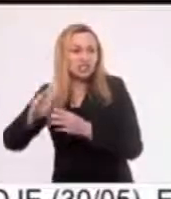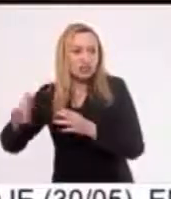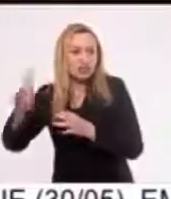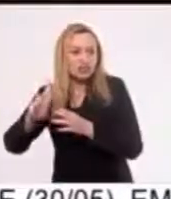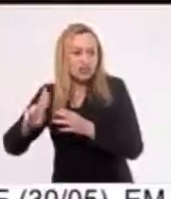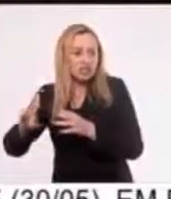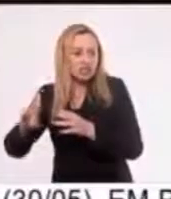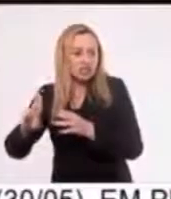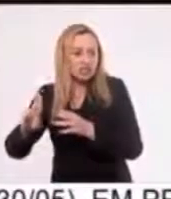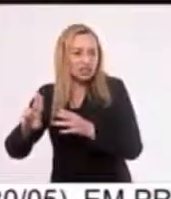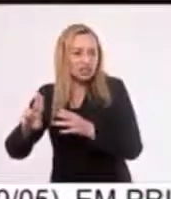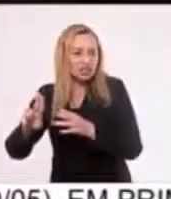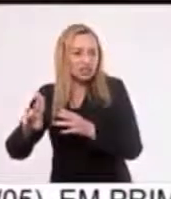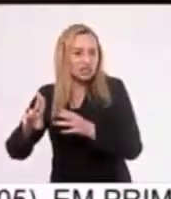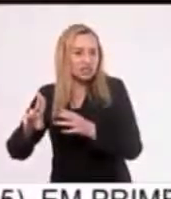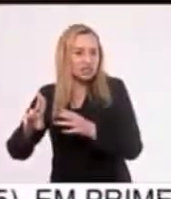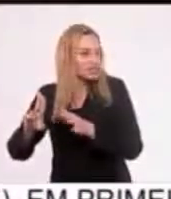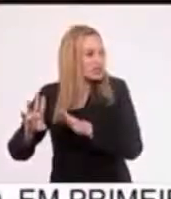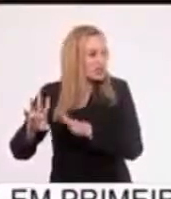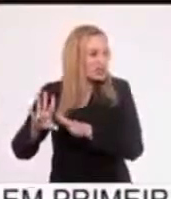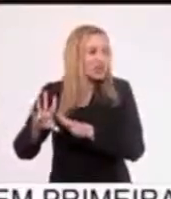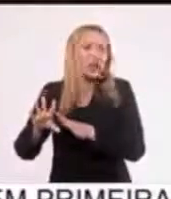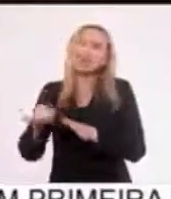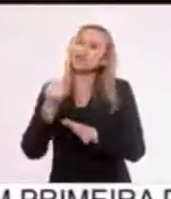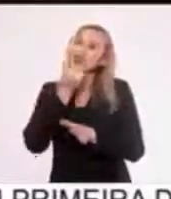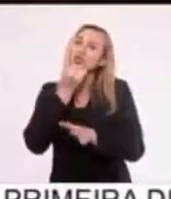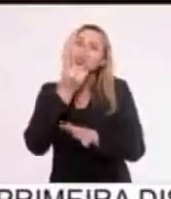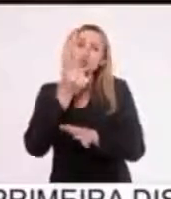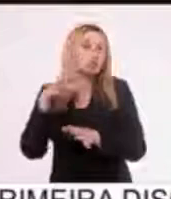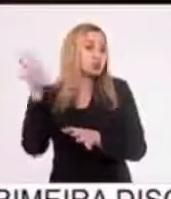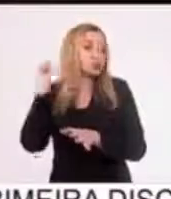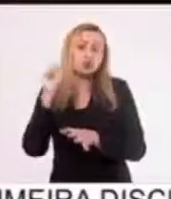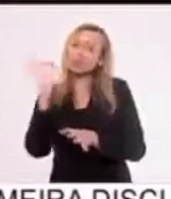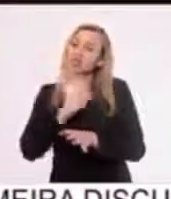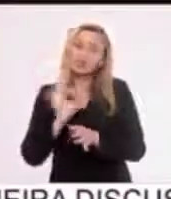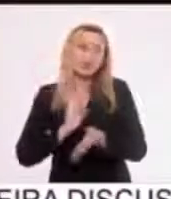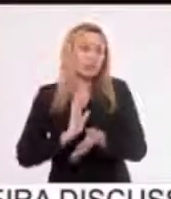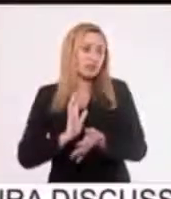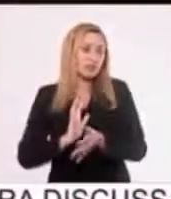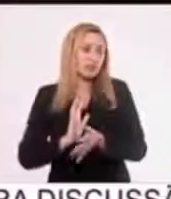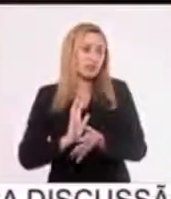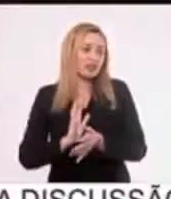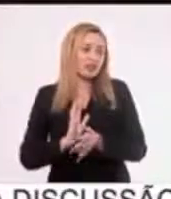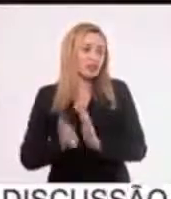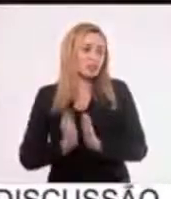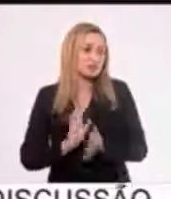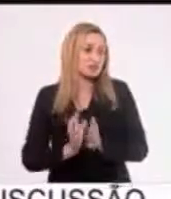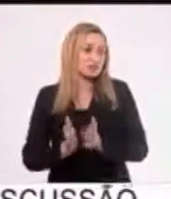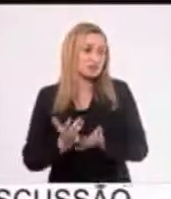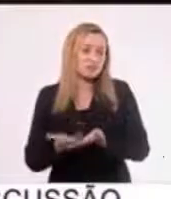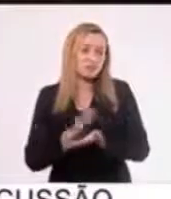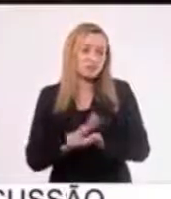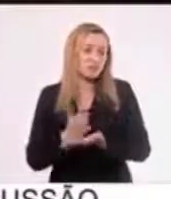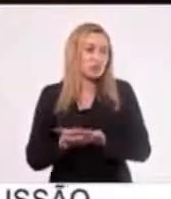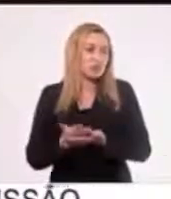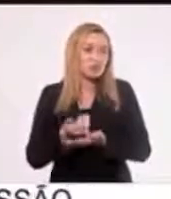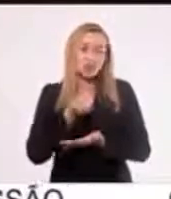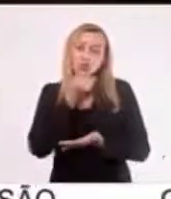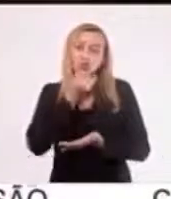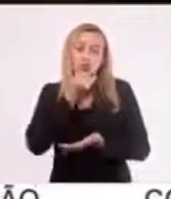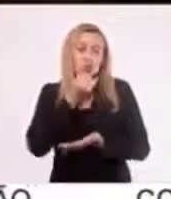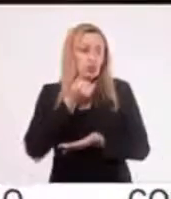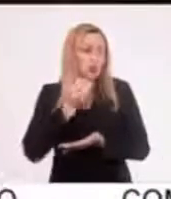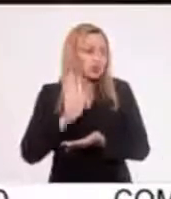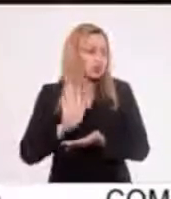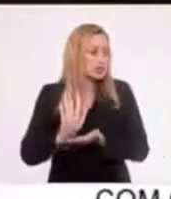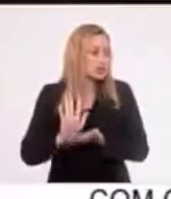esses 150 milhões, pessoal da esquerda, que defende essa balbúrdia. Explica para onde foi 150 milhões.